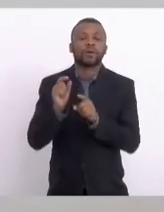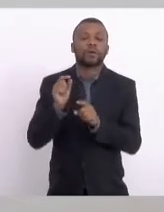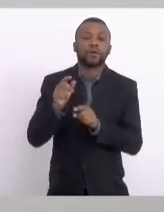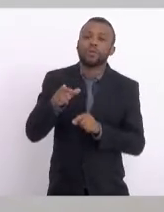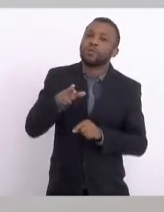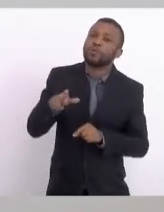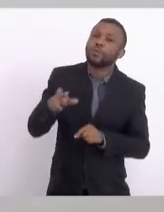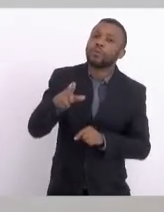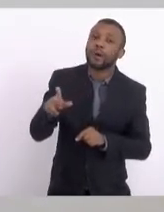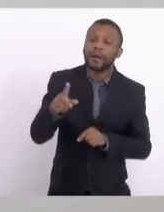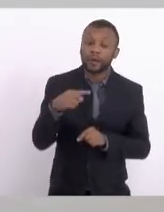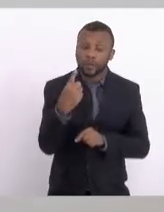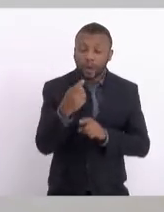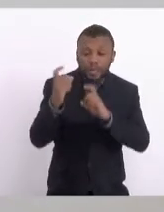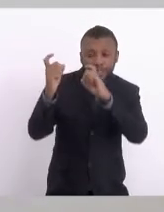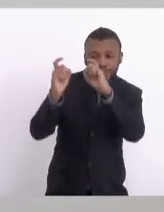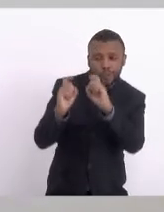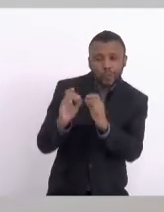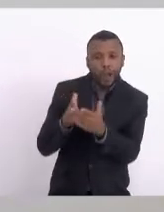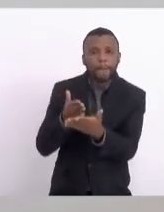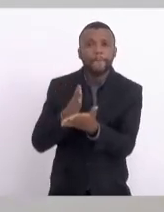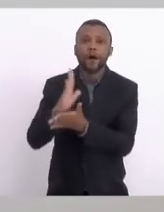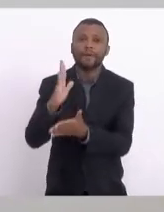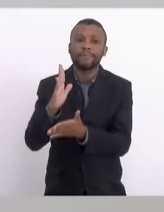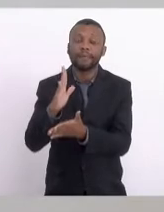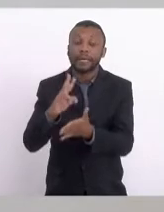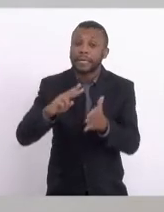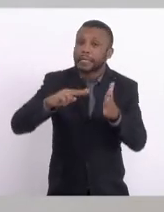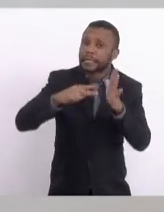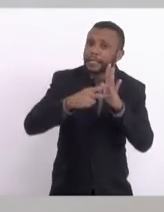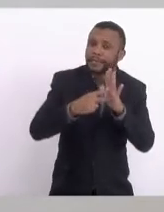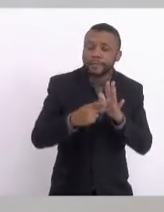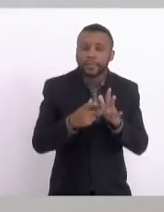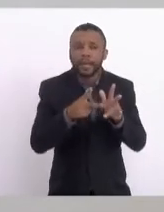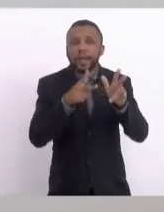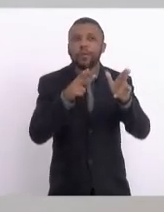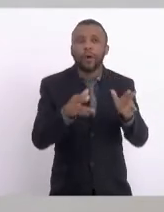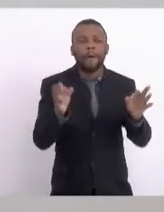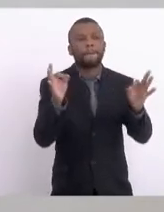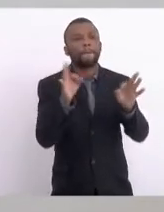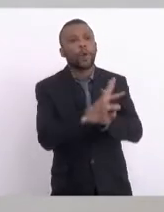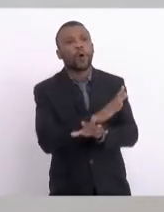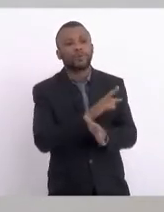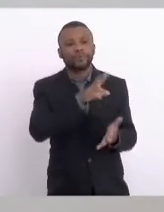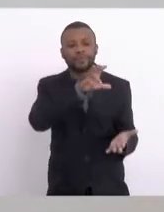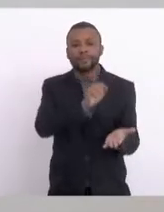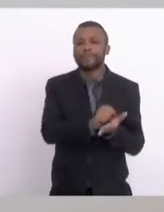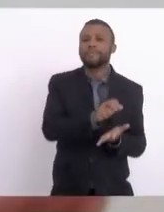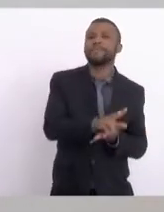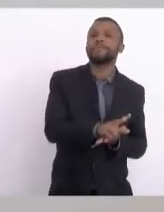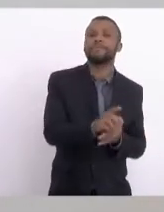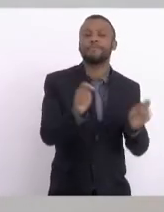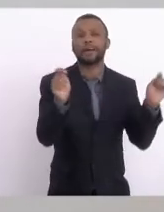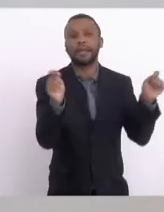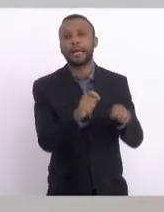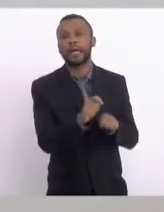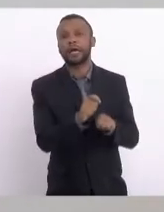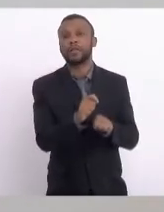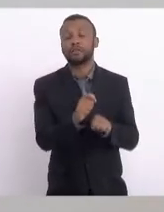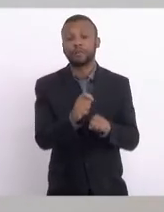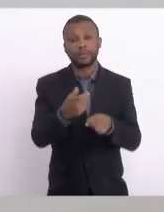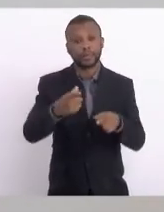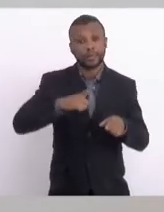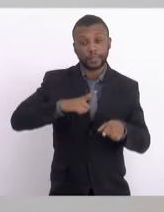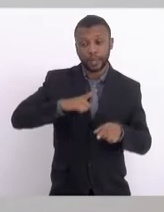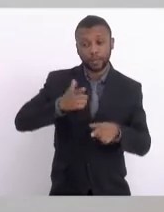a gente aprova aqui, não significa que está valendo, inclusive com a sanção do governo, não é